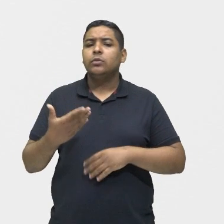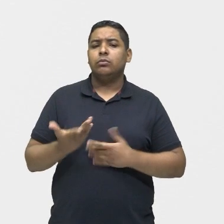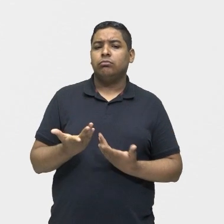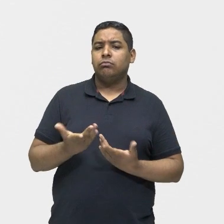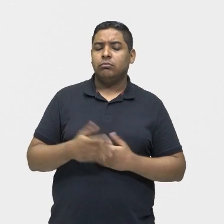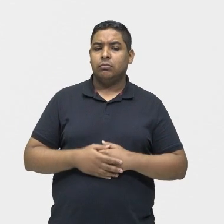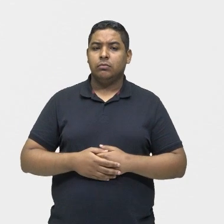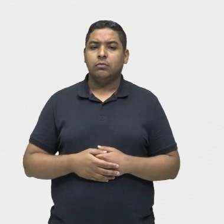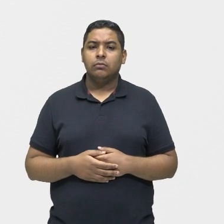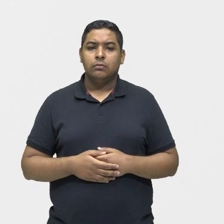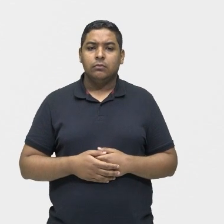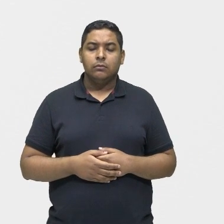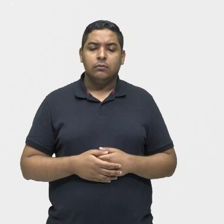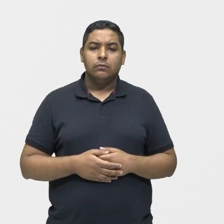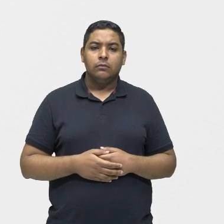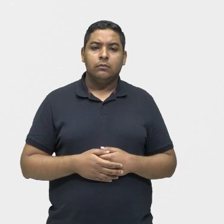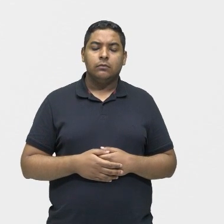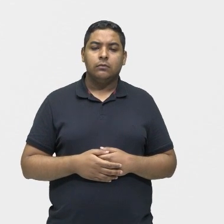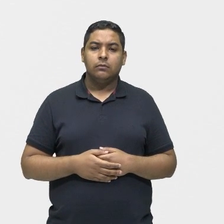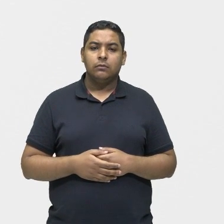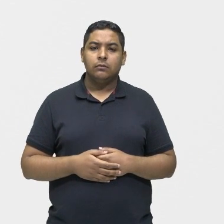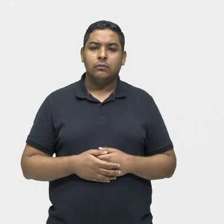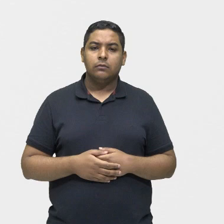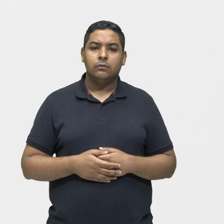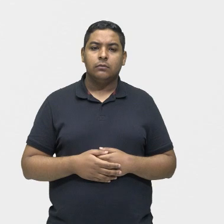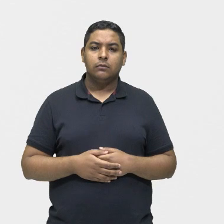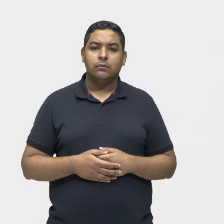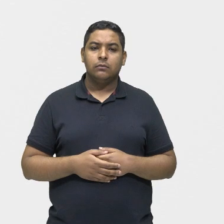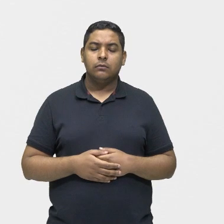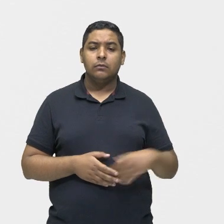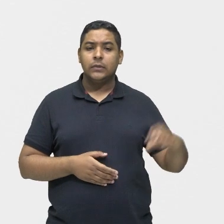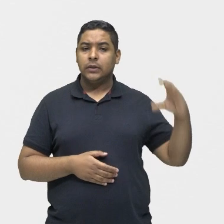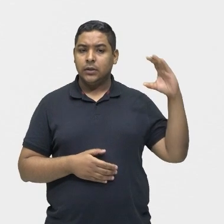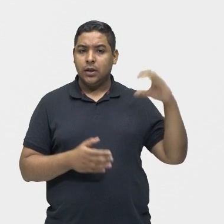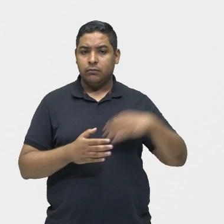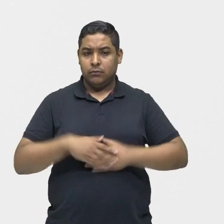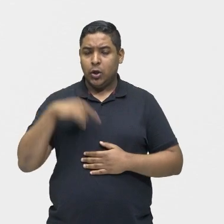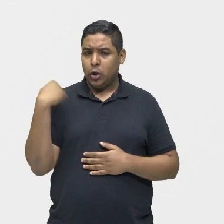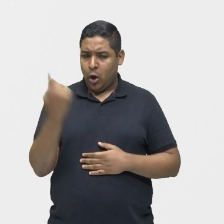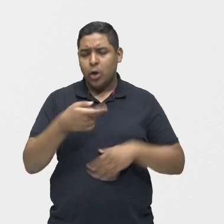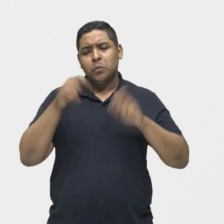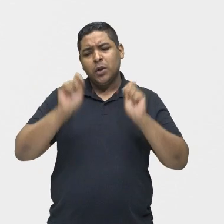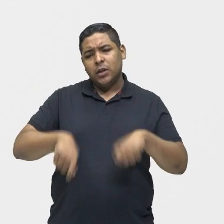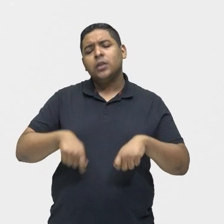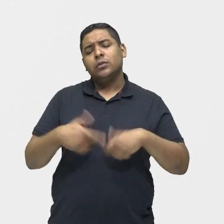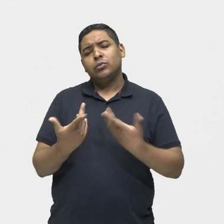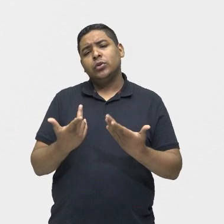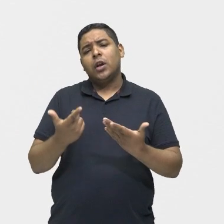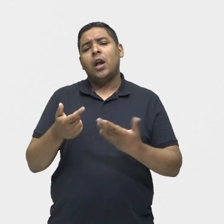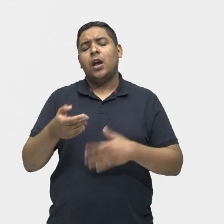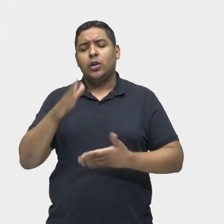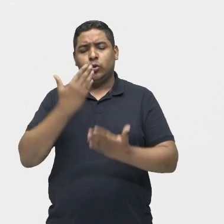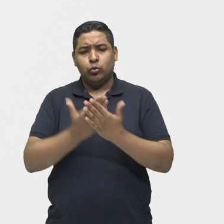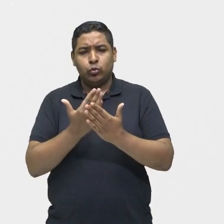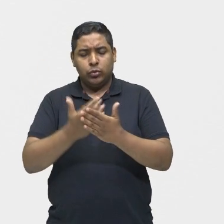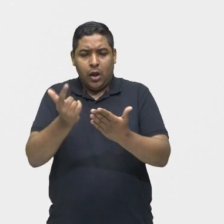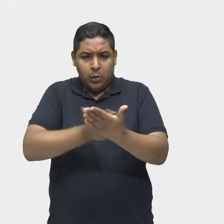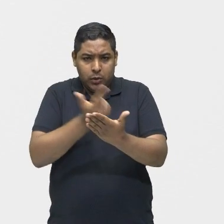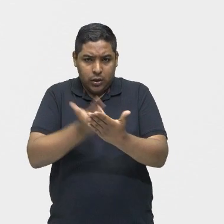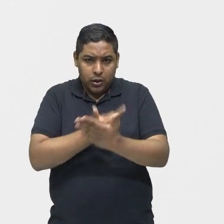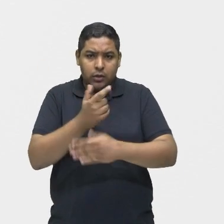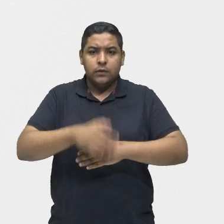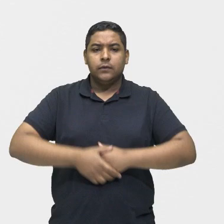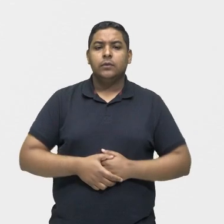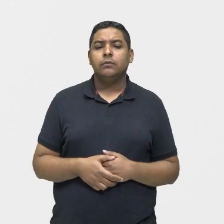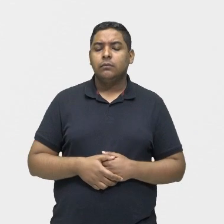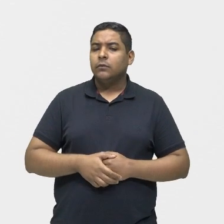C. We could study this book. Nós poderíamos estudar esse texto, esse livro, aliás. Ele expressa o que